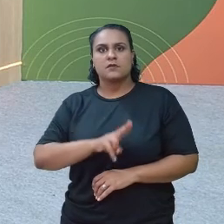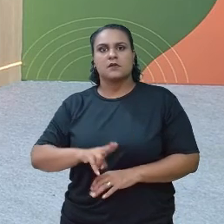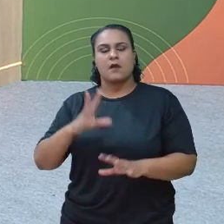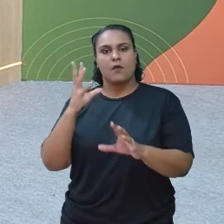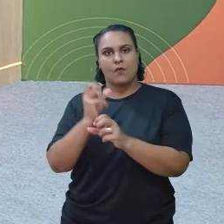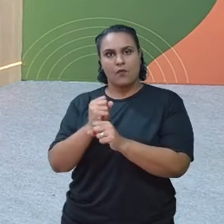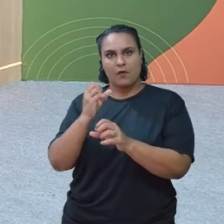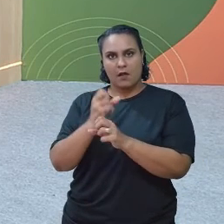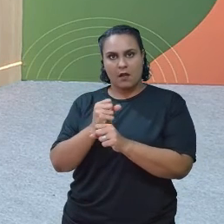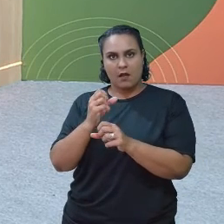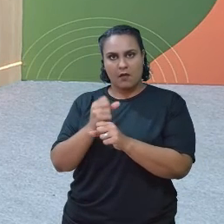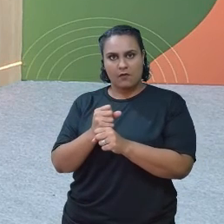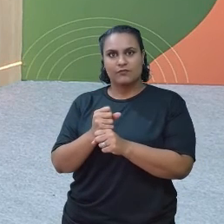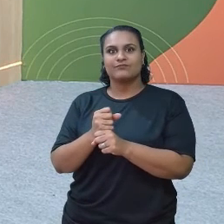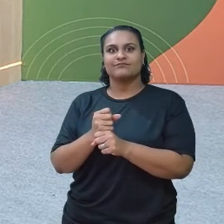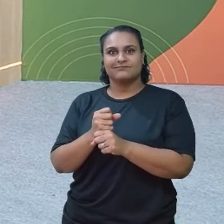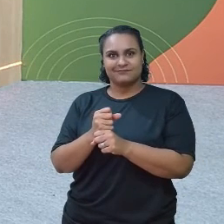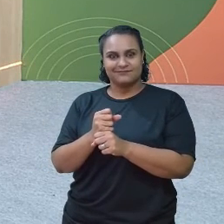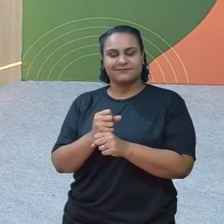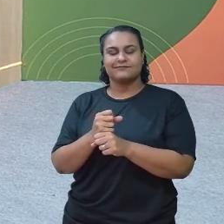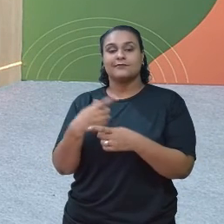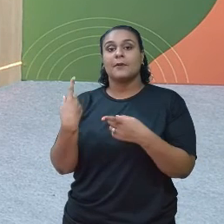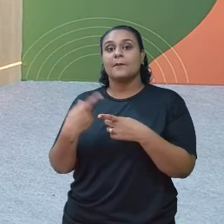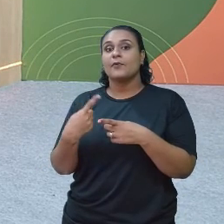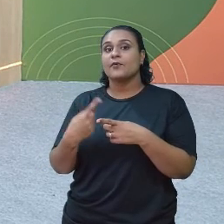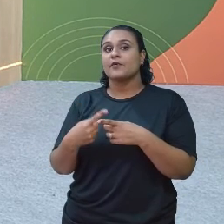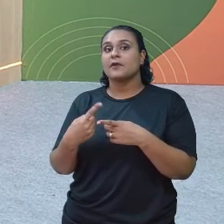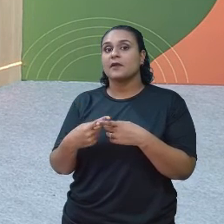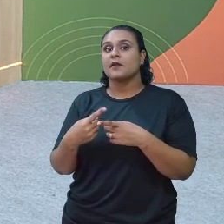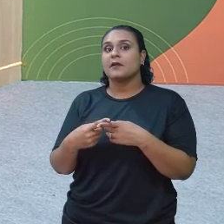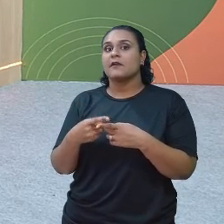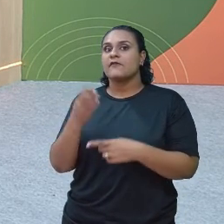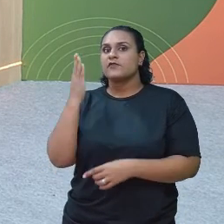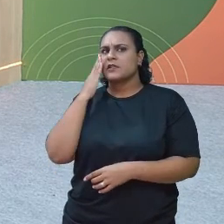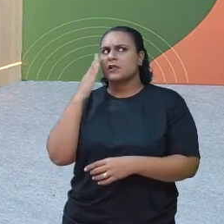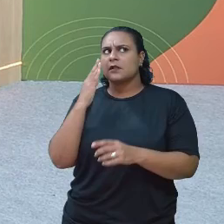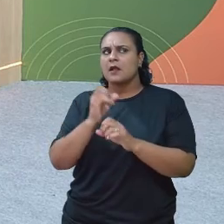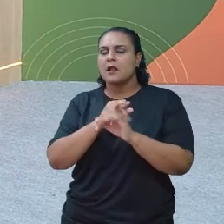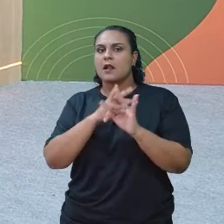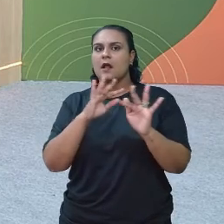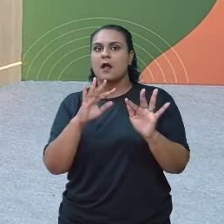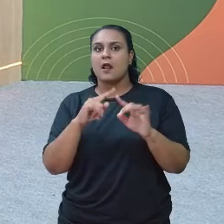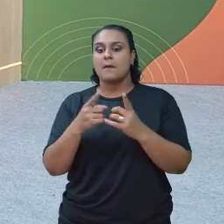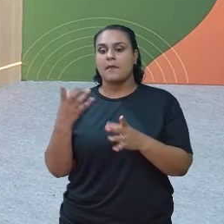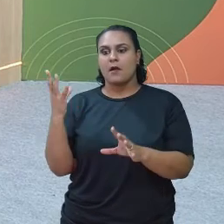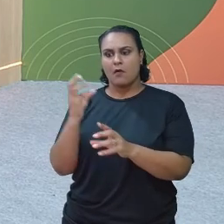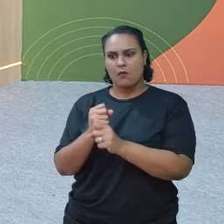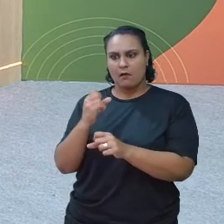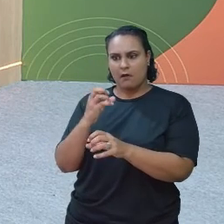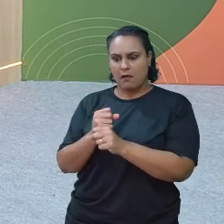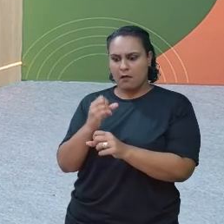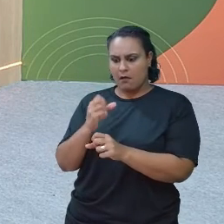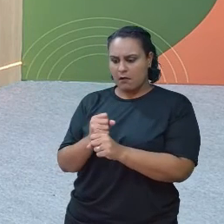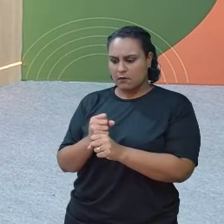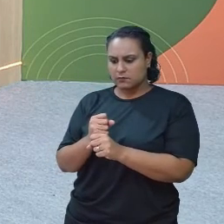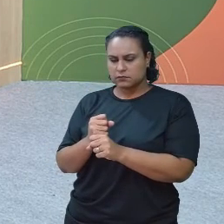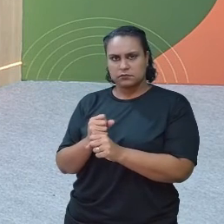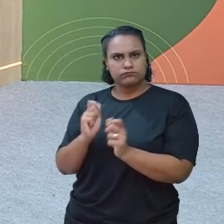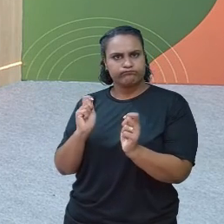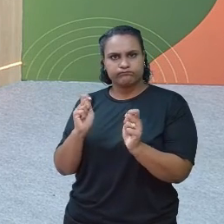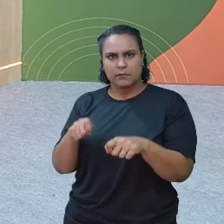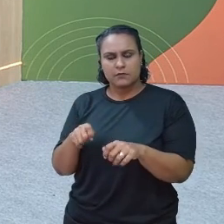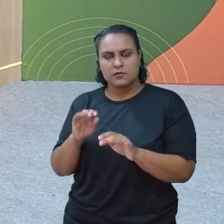cálculo que a gente viu agora no final da aula, porque vai te dar uma noção. Só que o cálculo pelo cálculo, ele não é